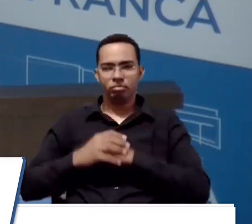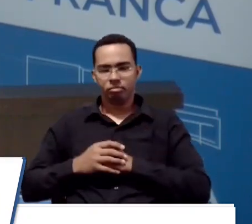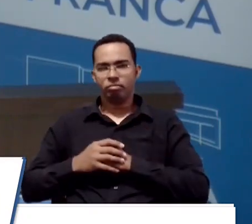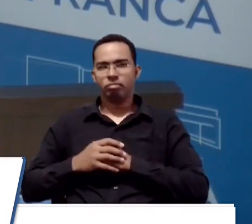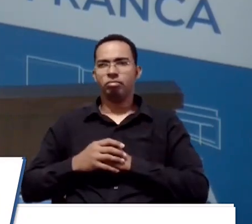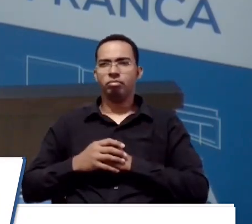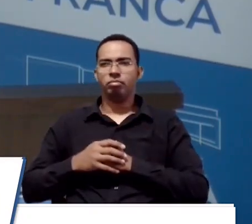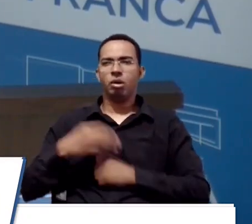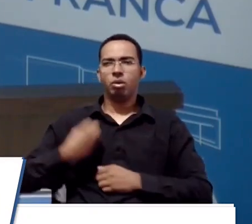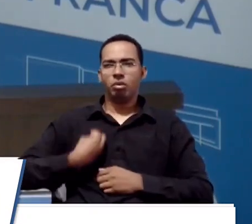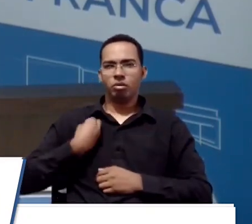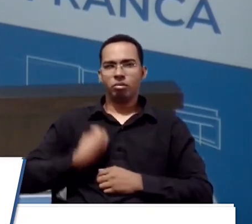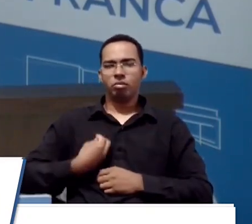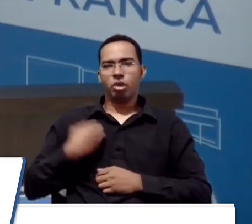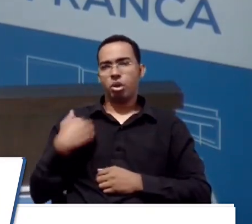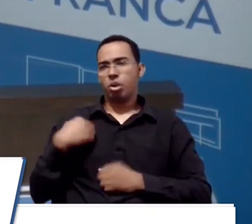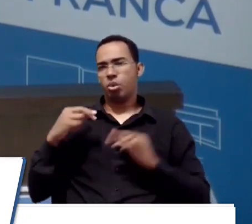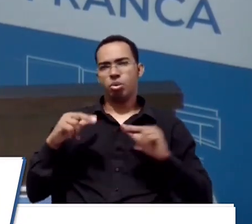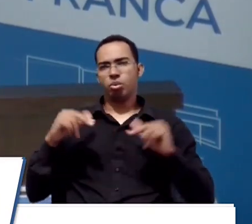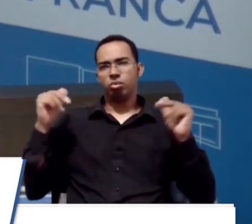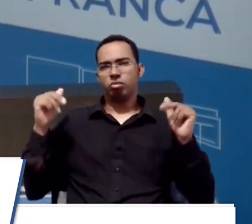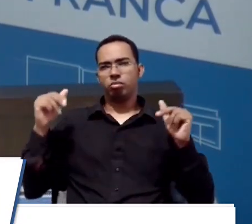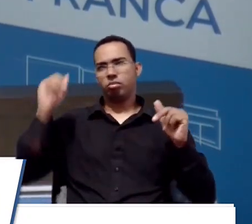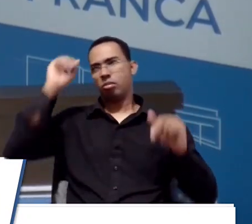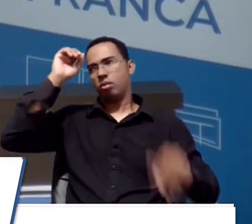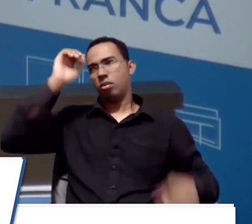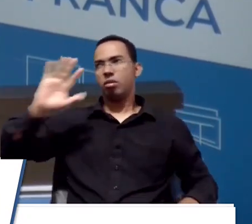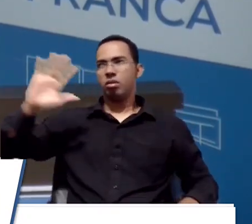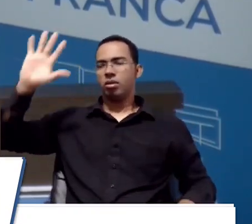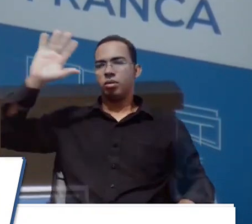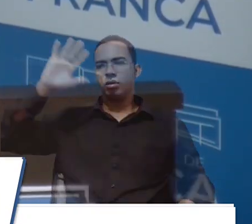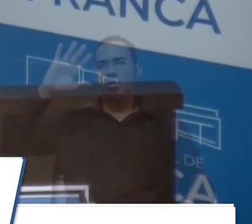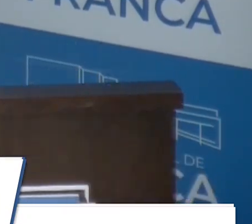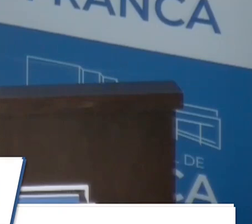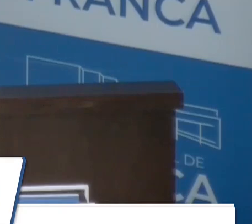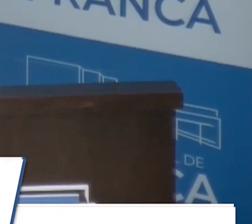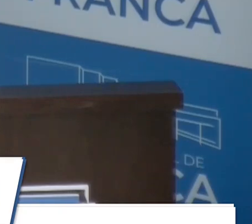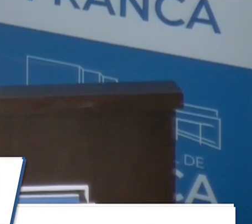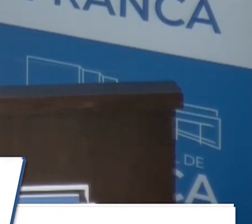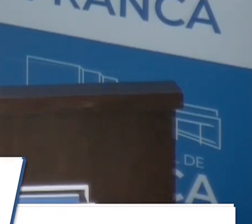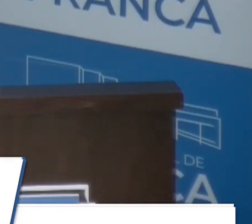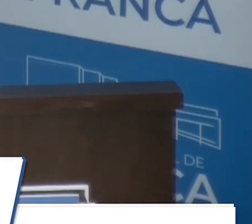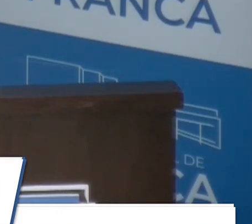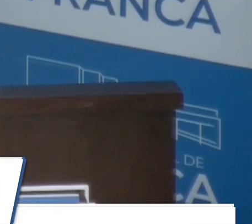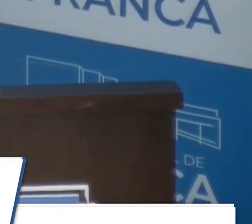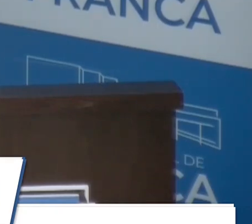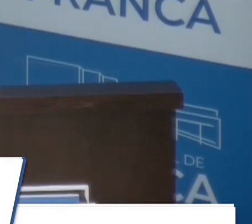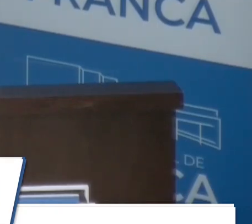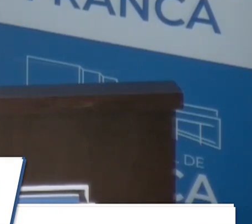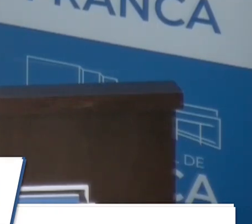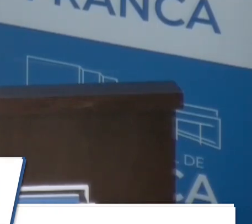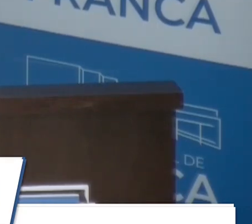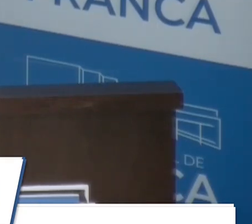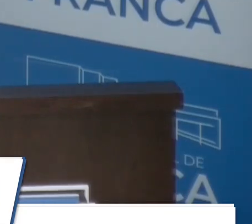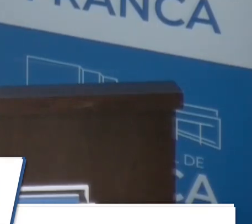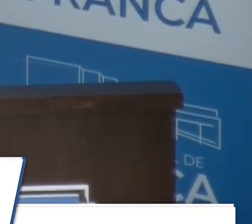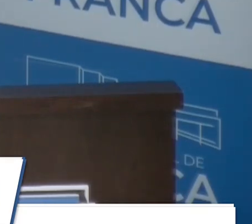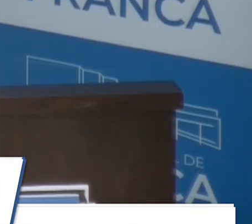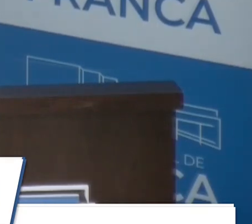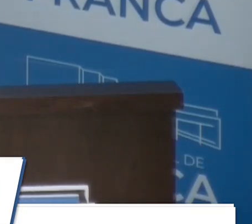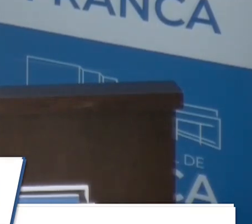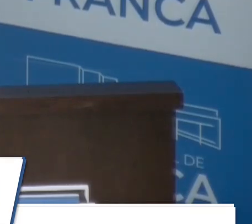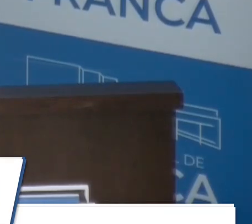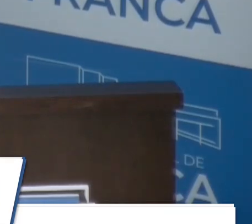uma vida que eu jamais poderia imaginar que eu iria passar. Porque as perdas deixam